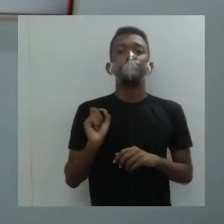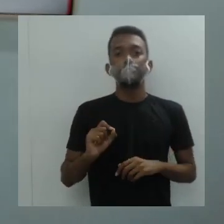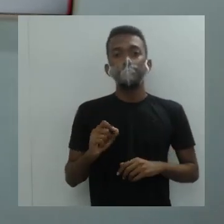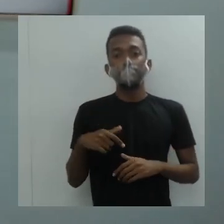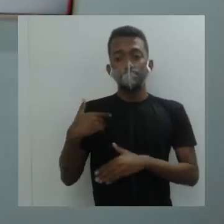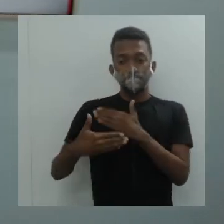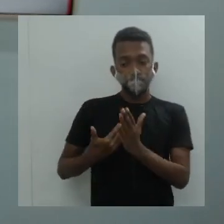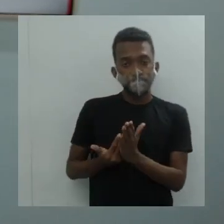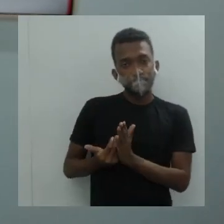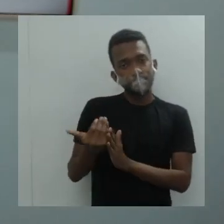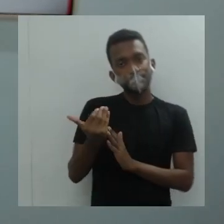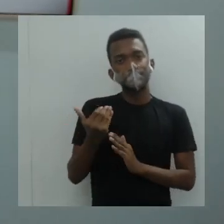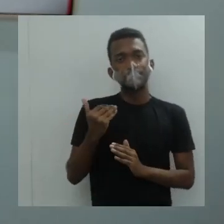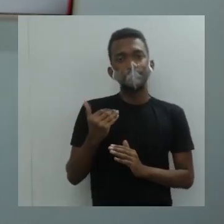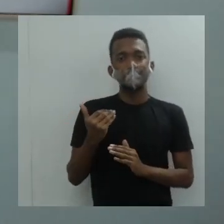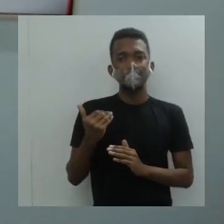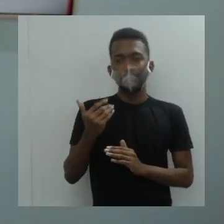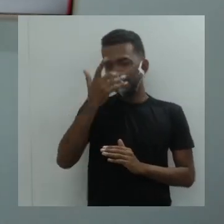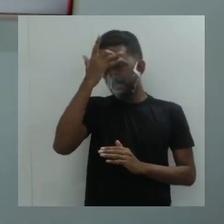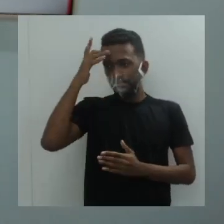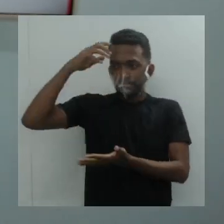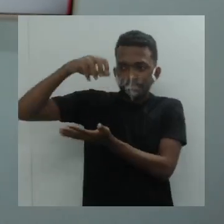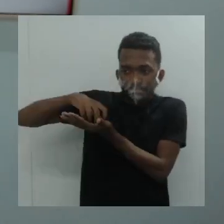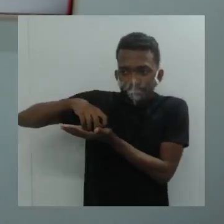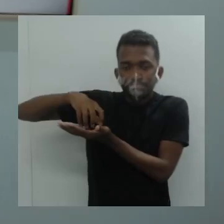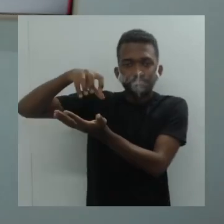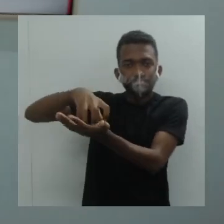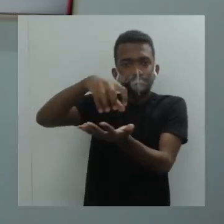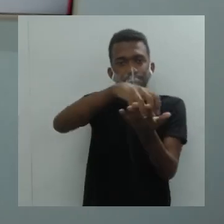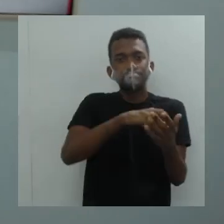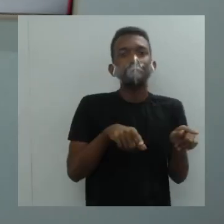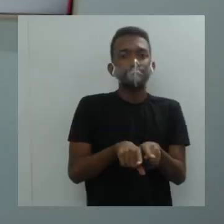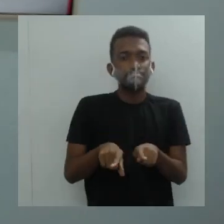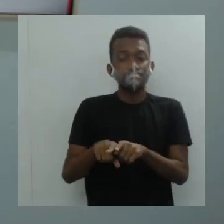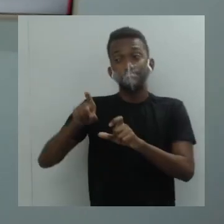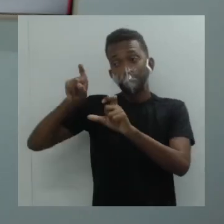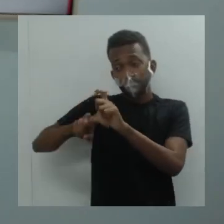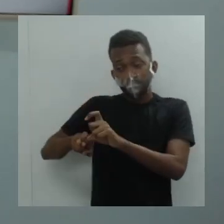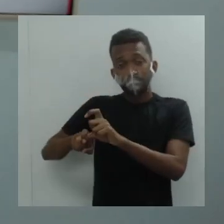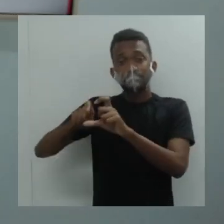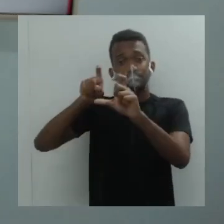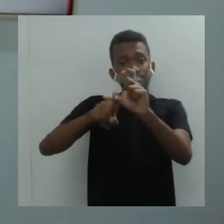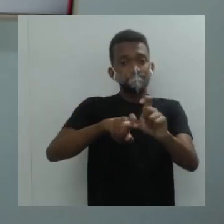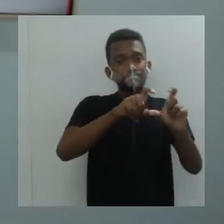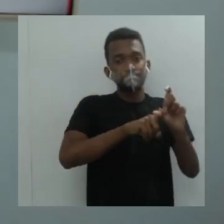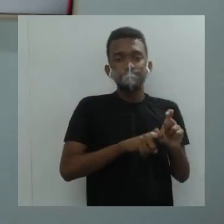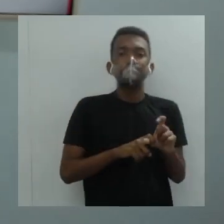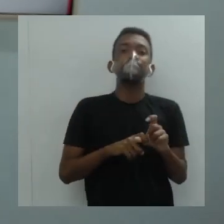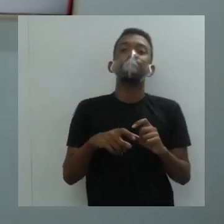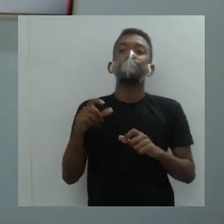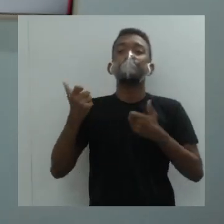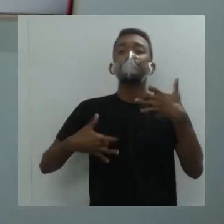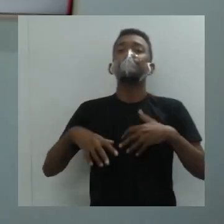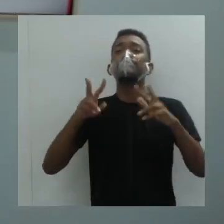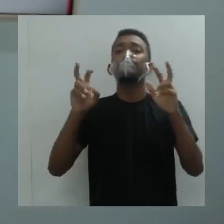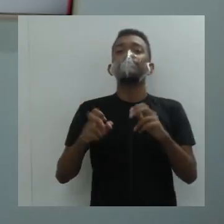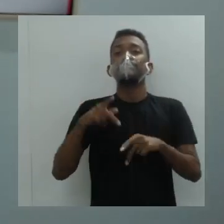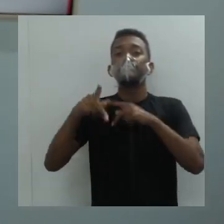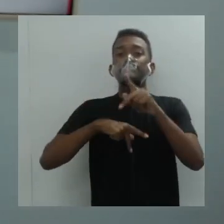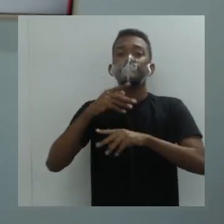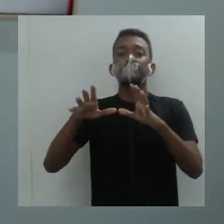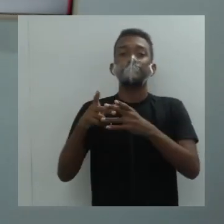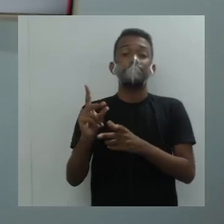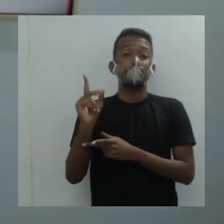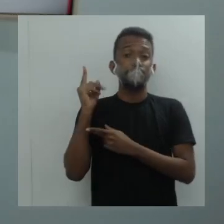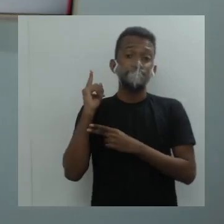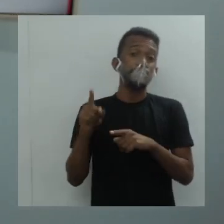primeiras civilizações, elas também dependiam, né? Se a gente for falar dos povos antigos, elas também